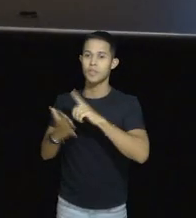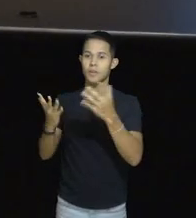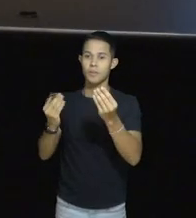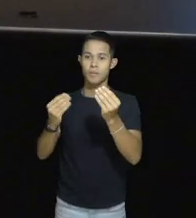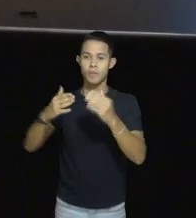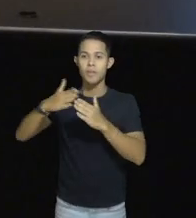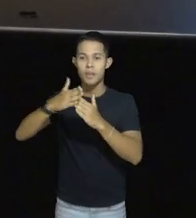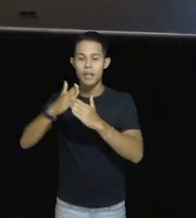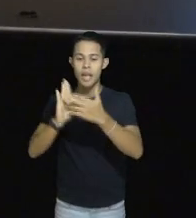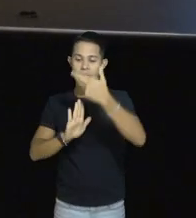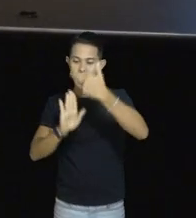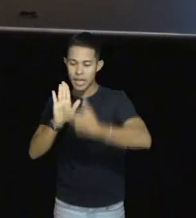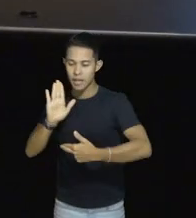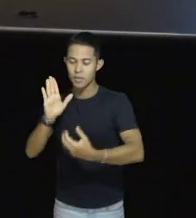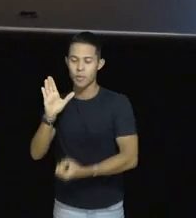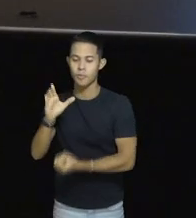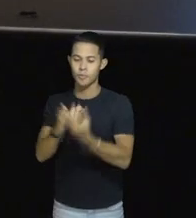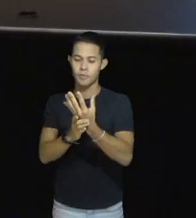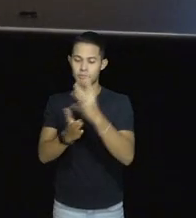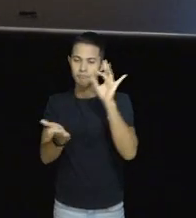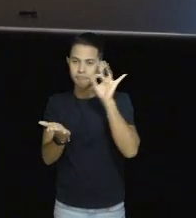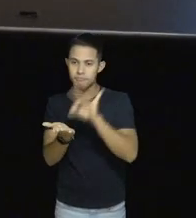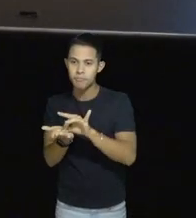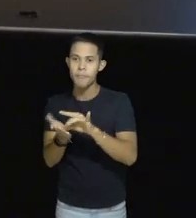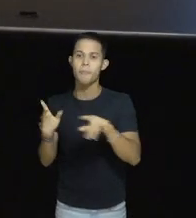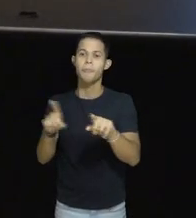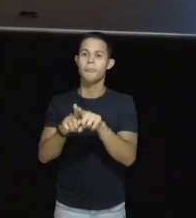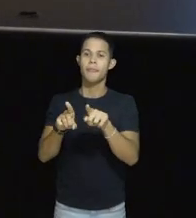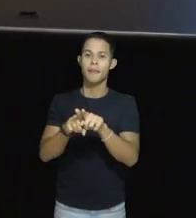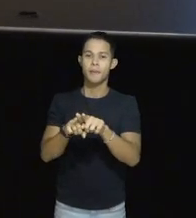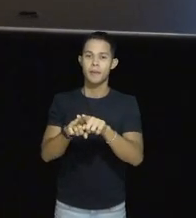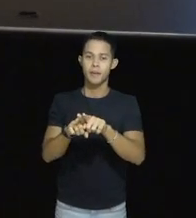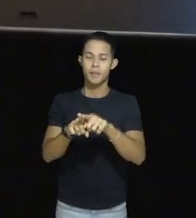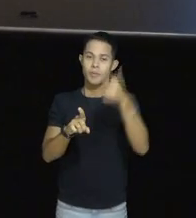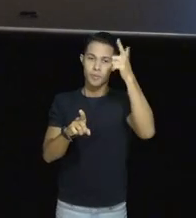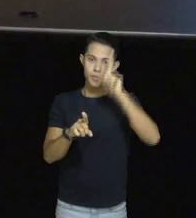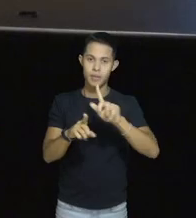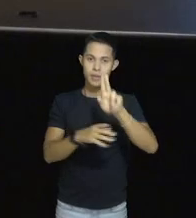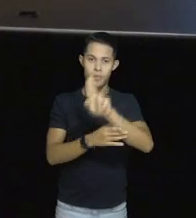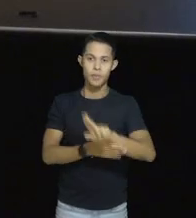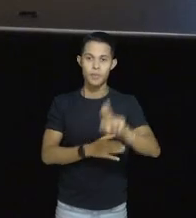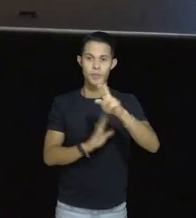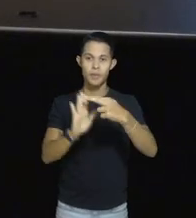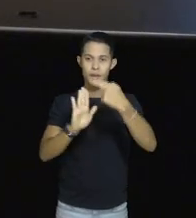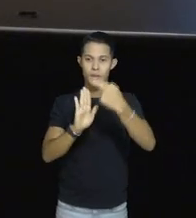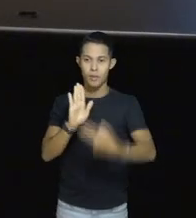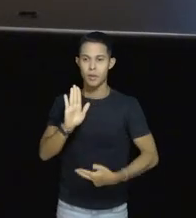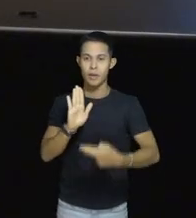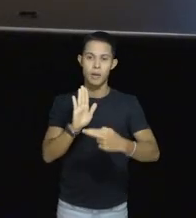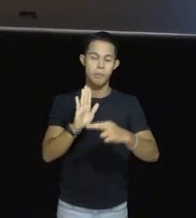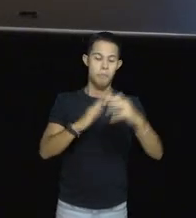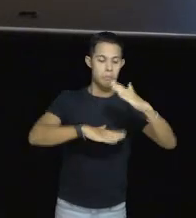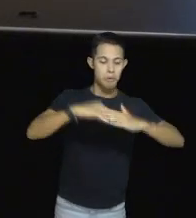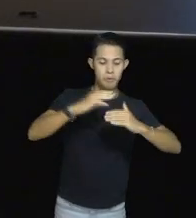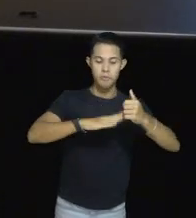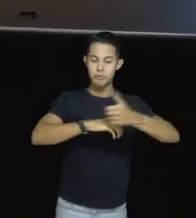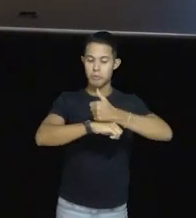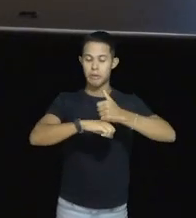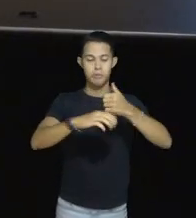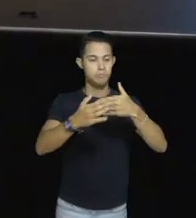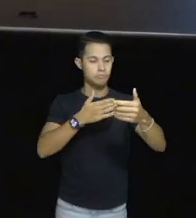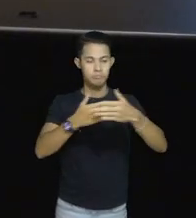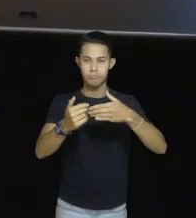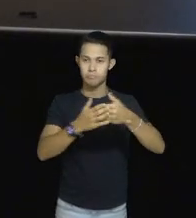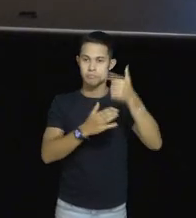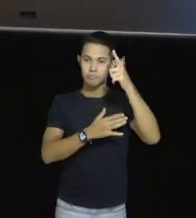relatório que fosse consistente e que pudesse ser utilizado pela neuro ou por qualquer outra profissional para fazer. Hoje, a gente